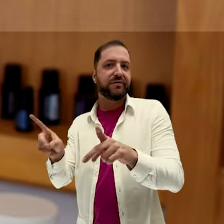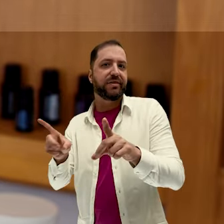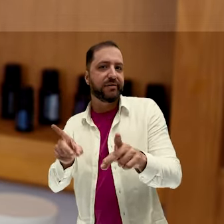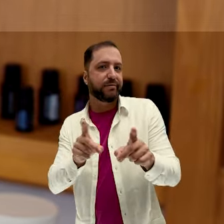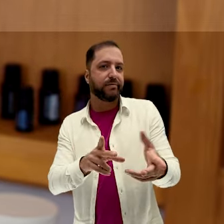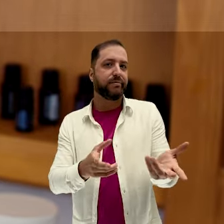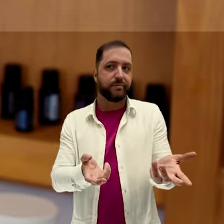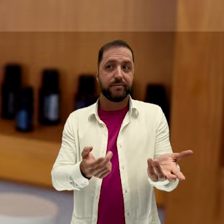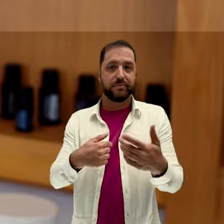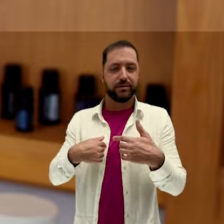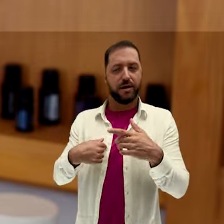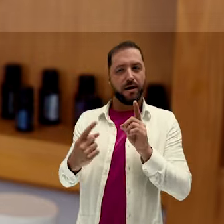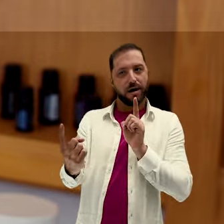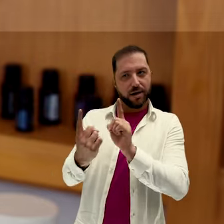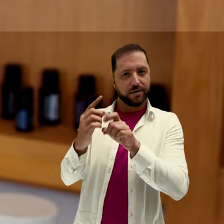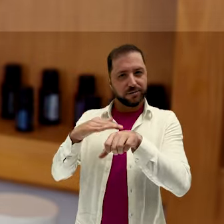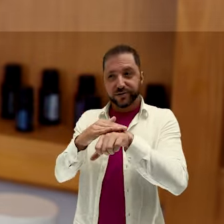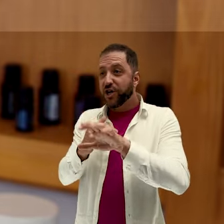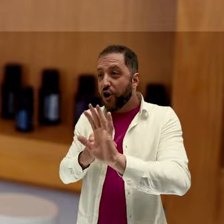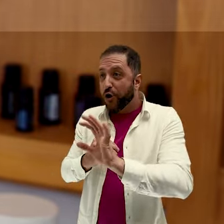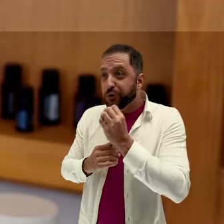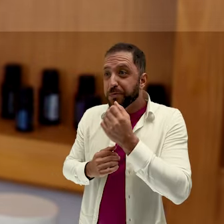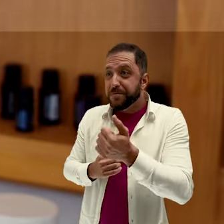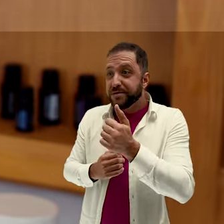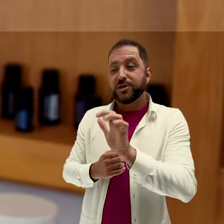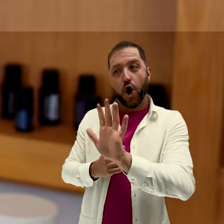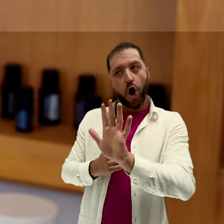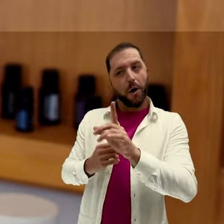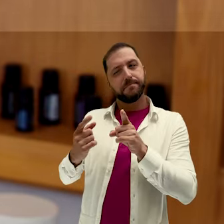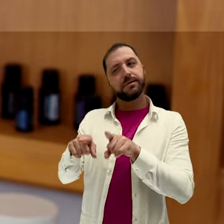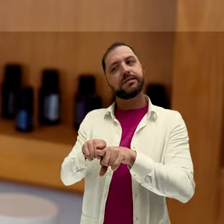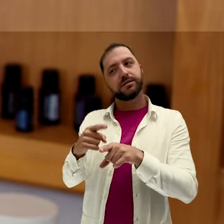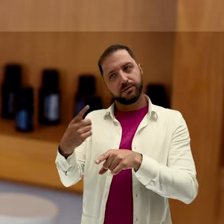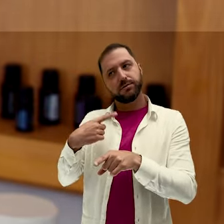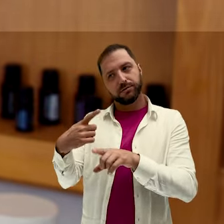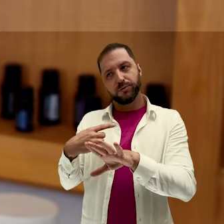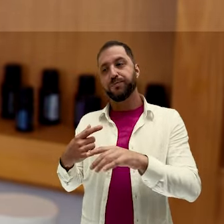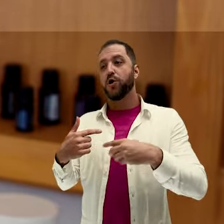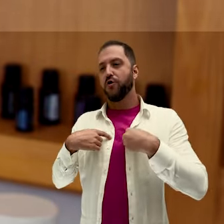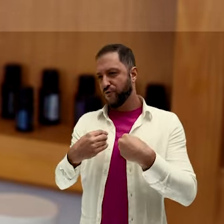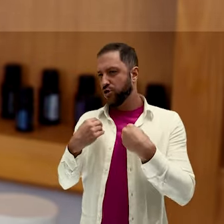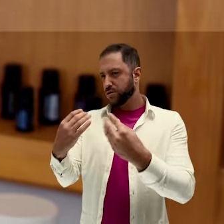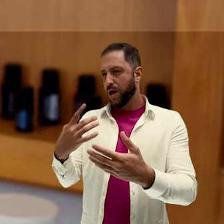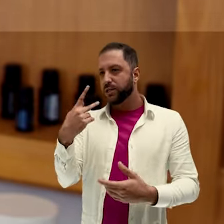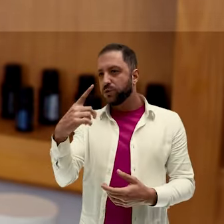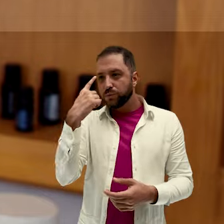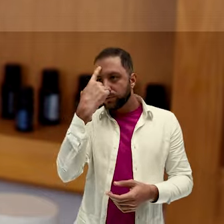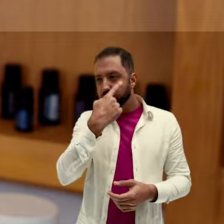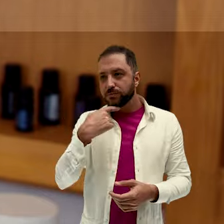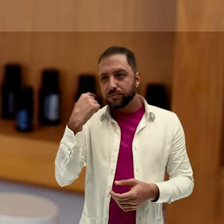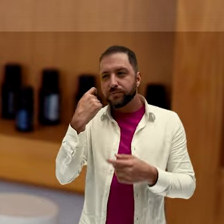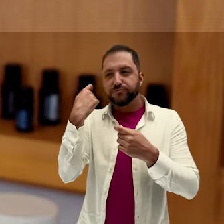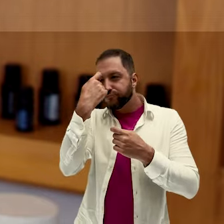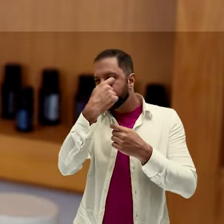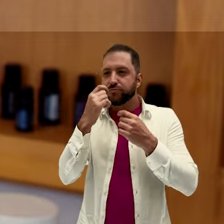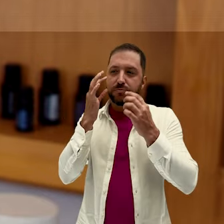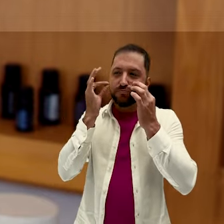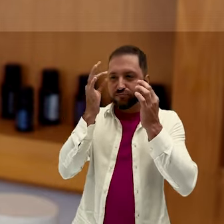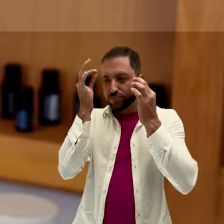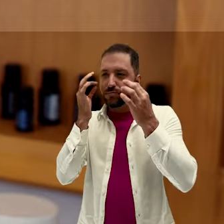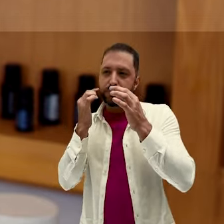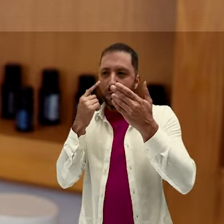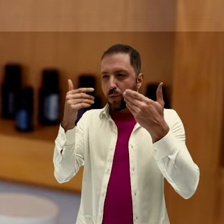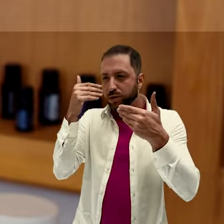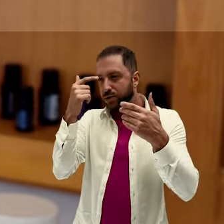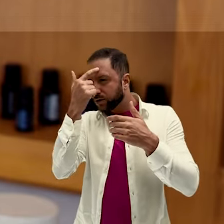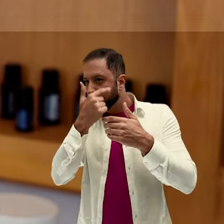trabalham no balcão, pessoas recepcionistas. Então eu chegava para ela e falava assim, olha, eu vou te dar um tratamento